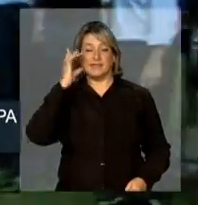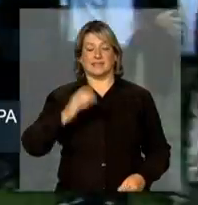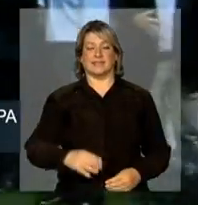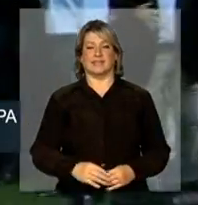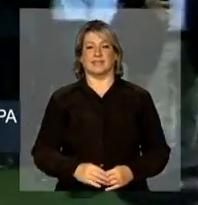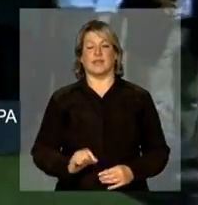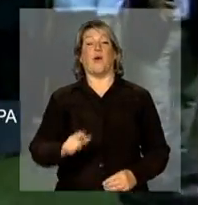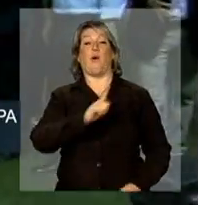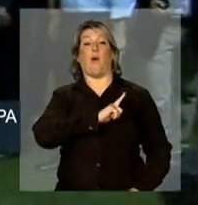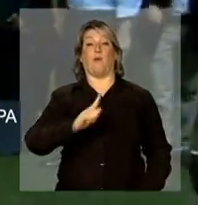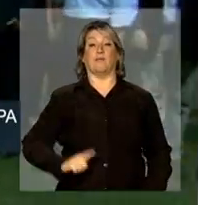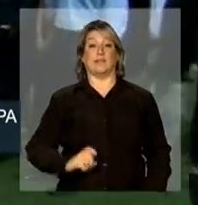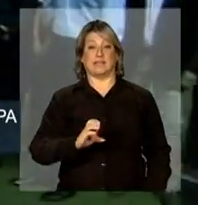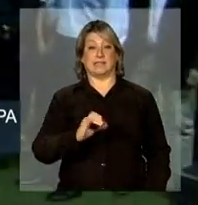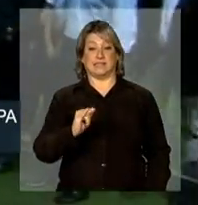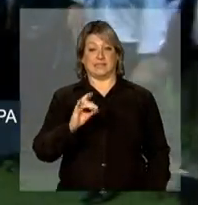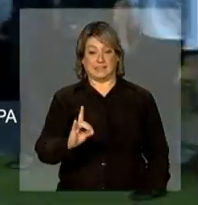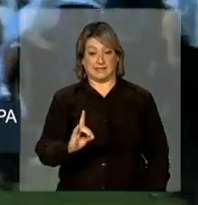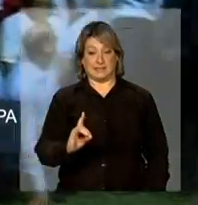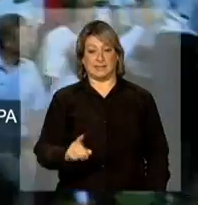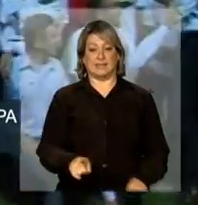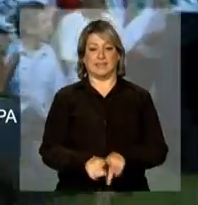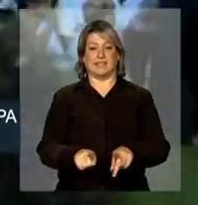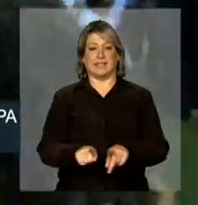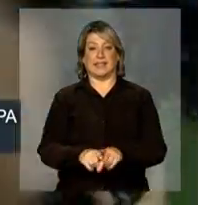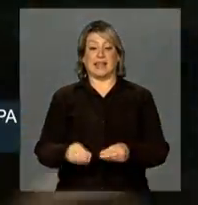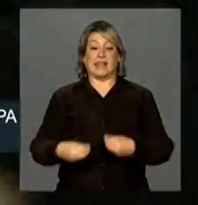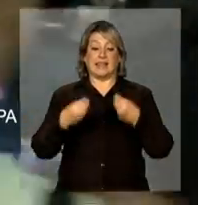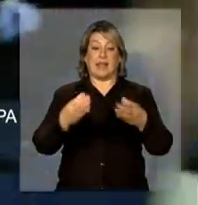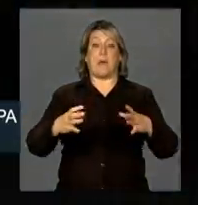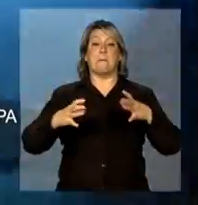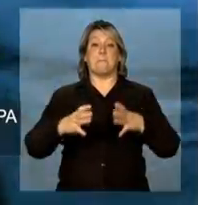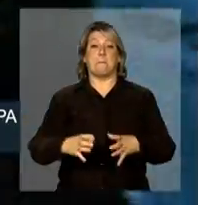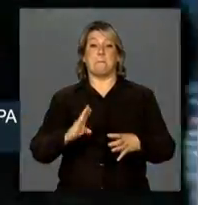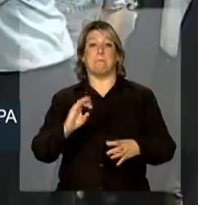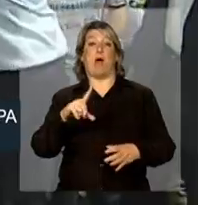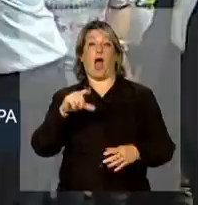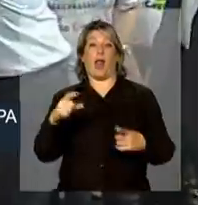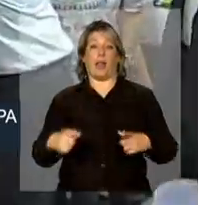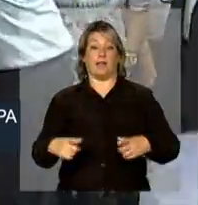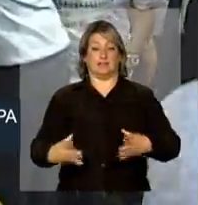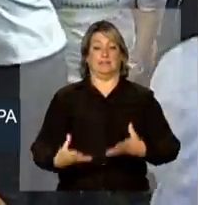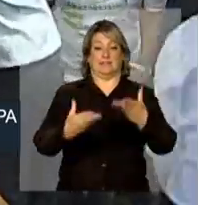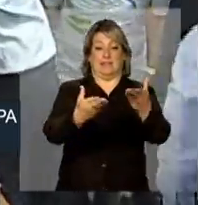o governador Cid Gomes, dando a bola para a presidenta.